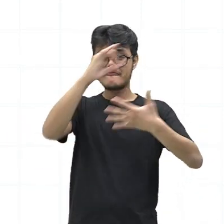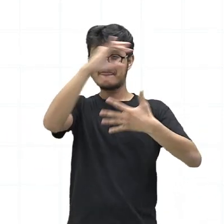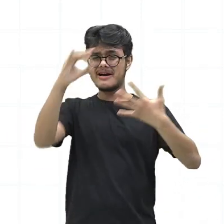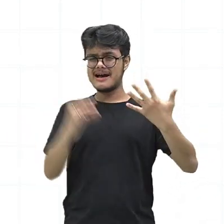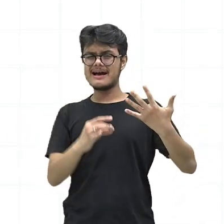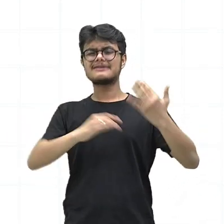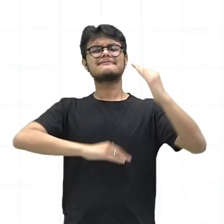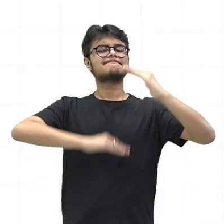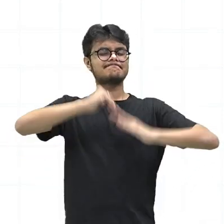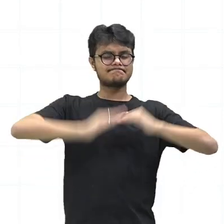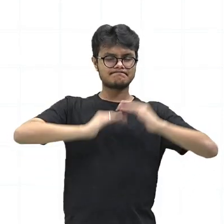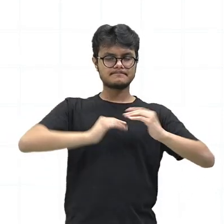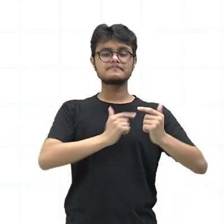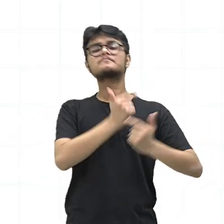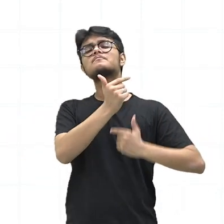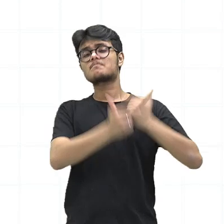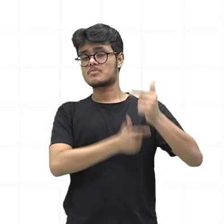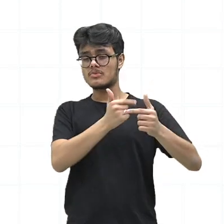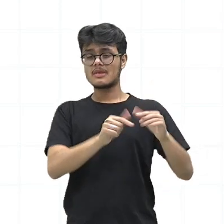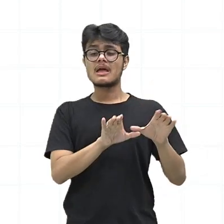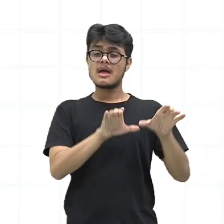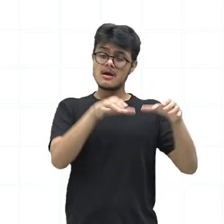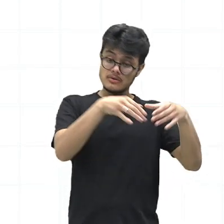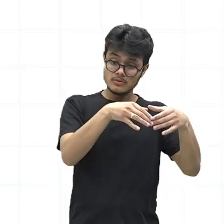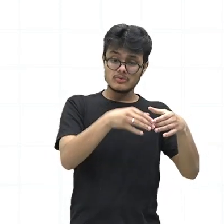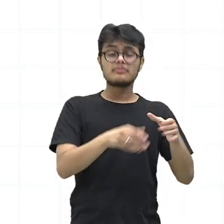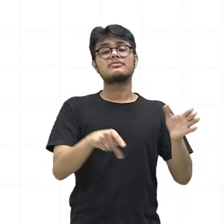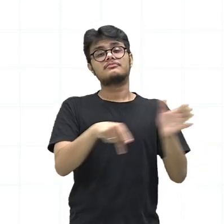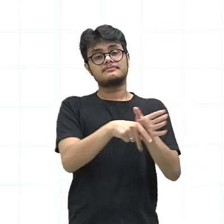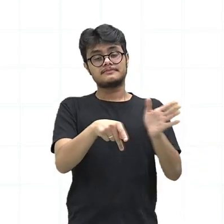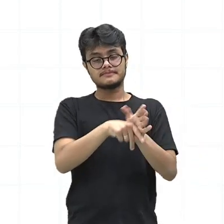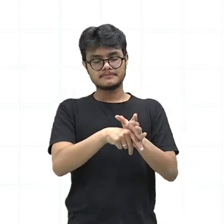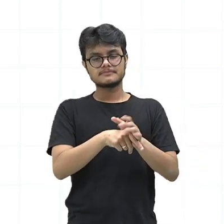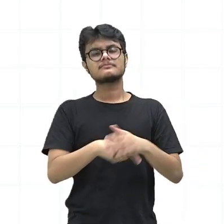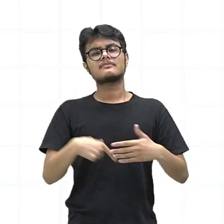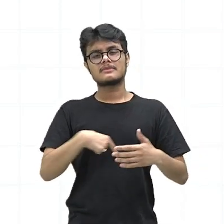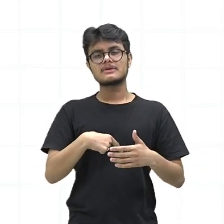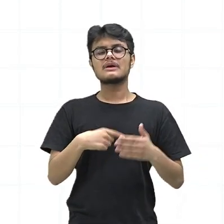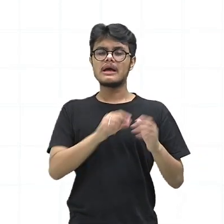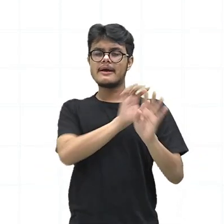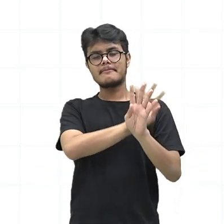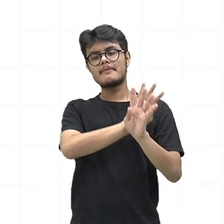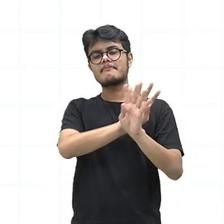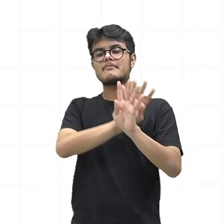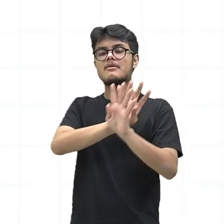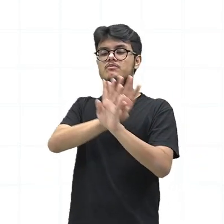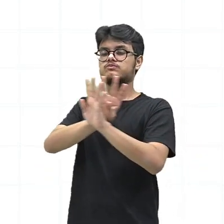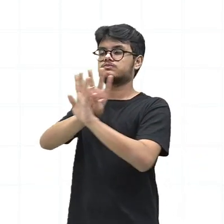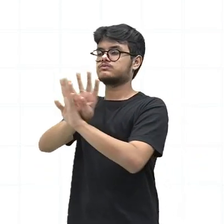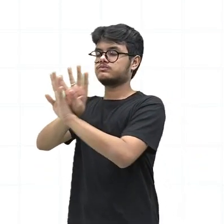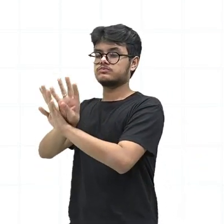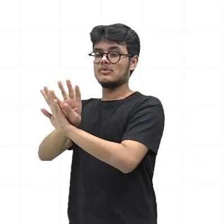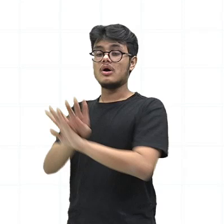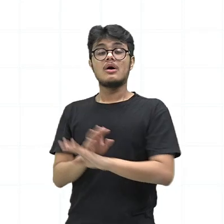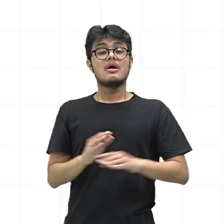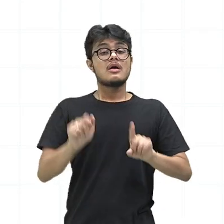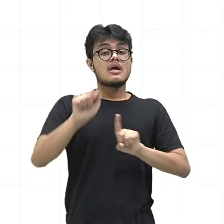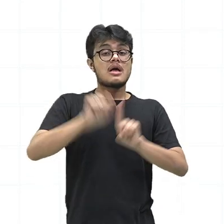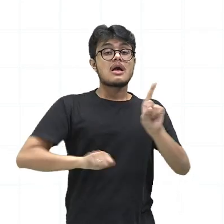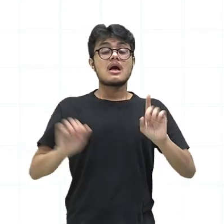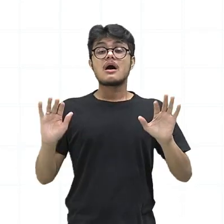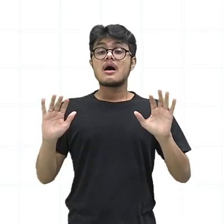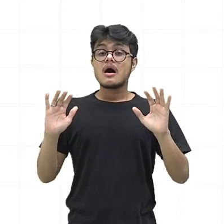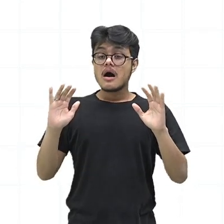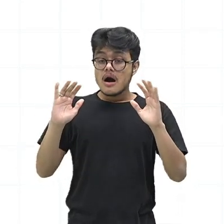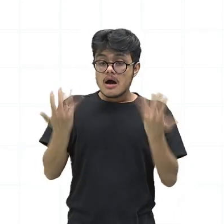vários artistas que eles se agrupam nessas agremiações. O desfile da escola de samba que acontece no carnaval, ele é